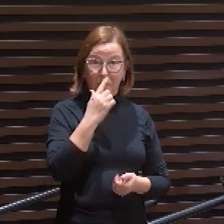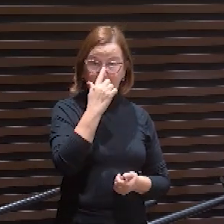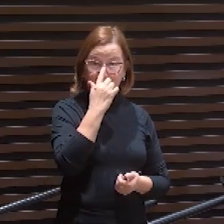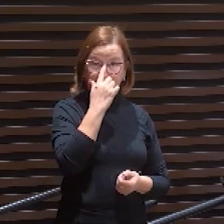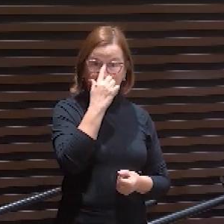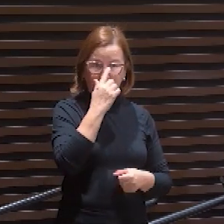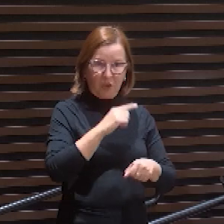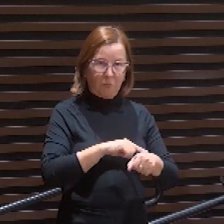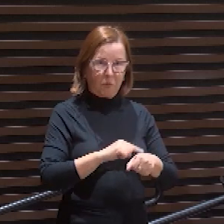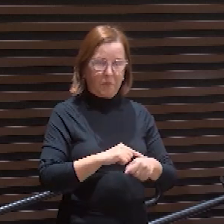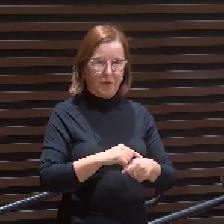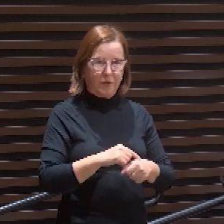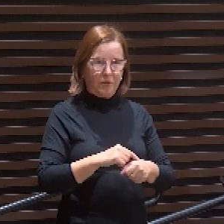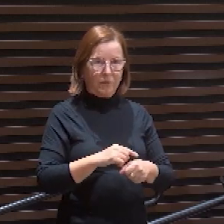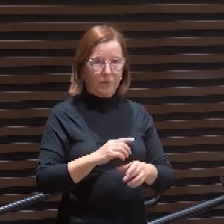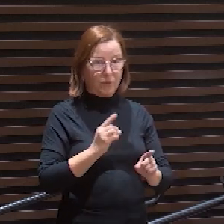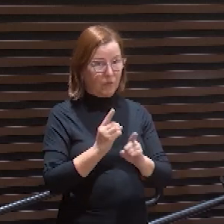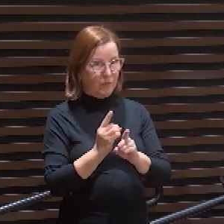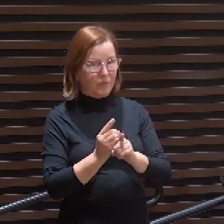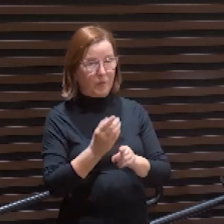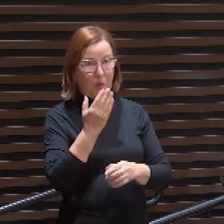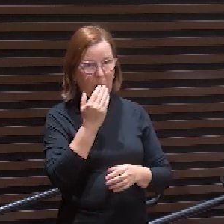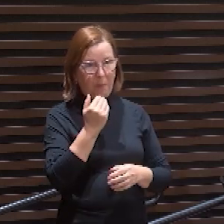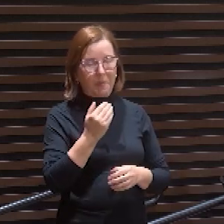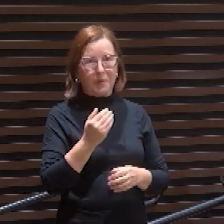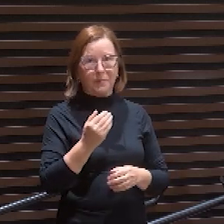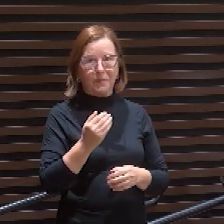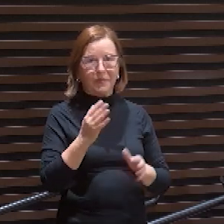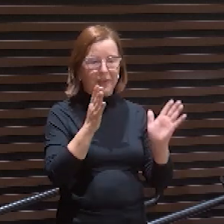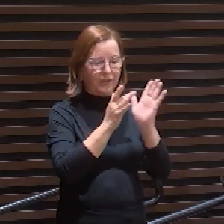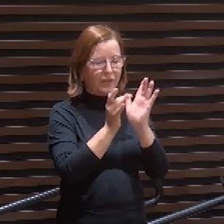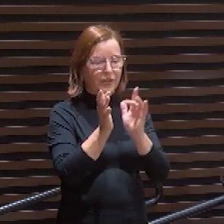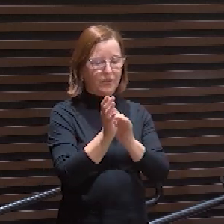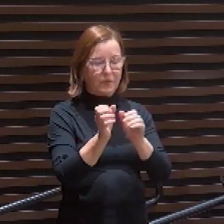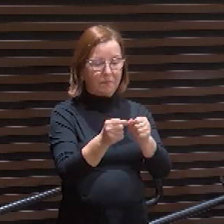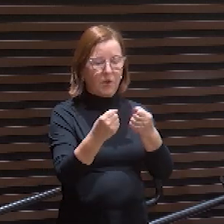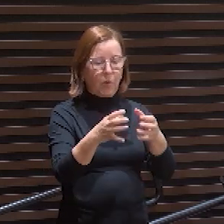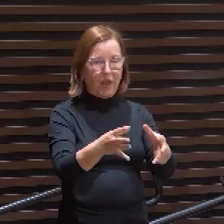Enquanto comiam, tomou Jesus um pão